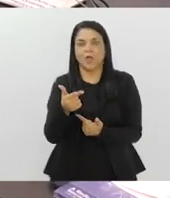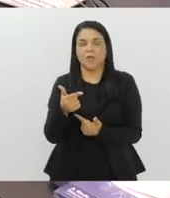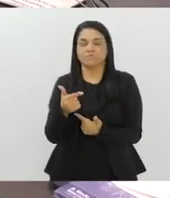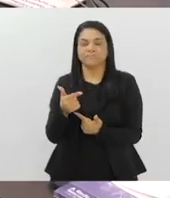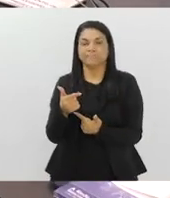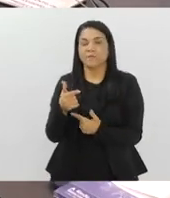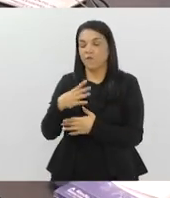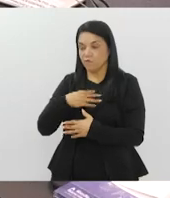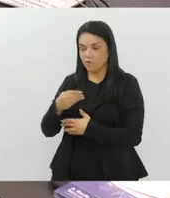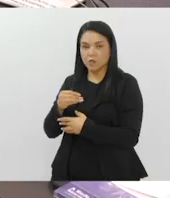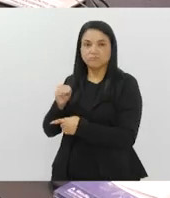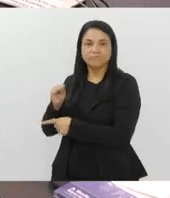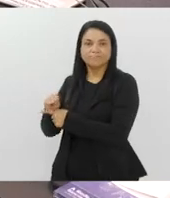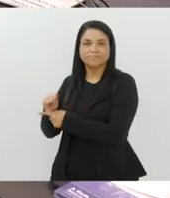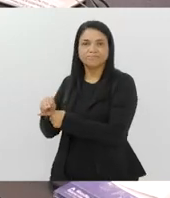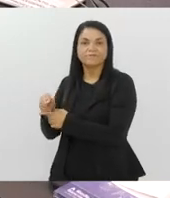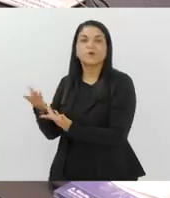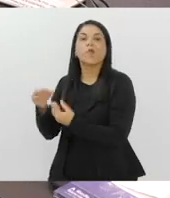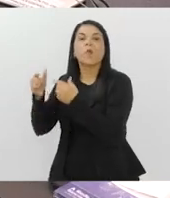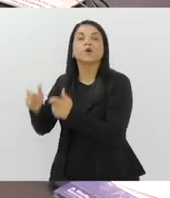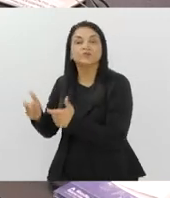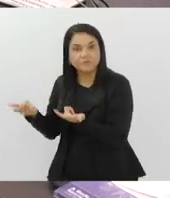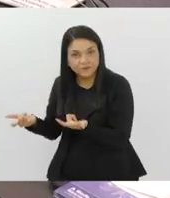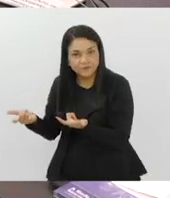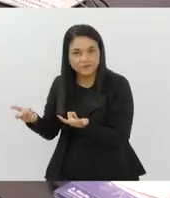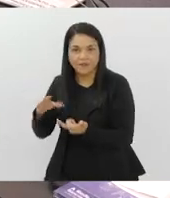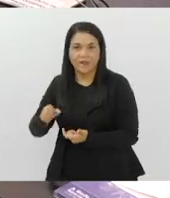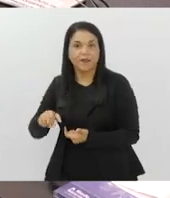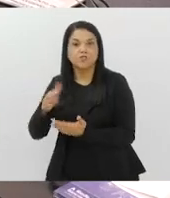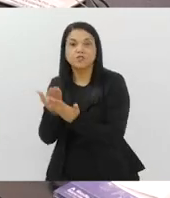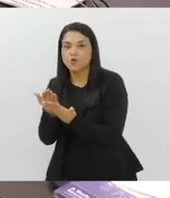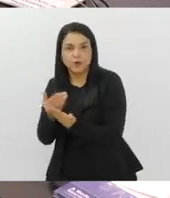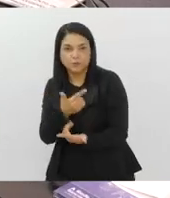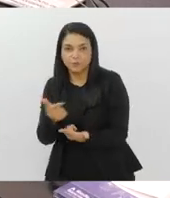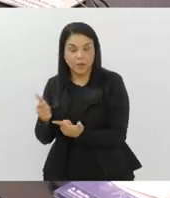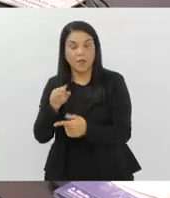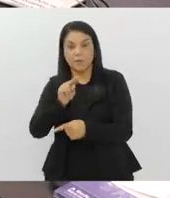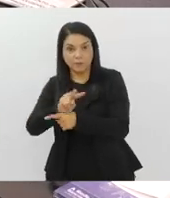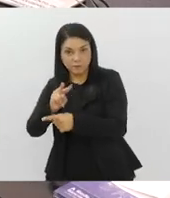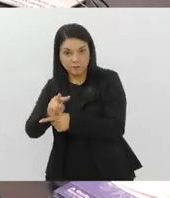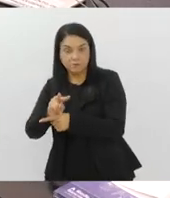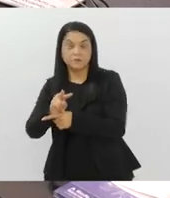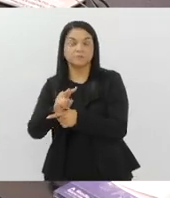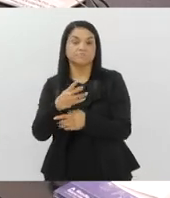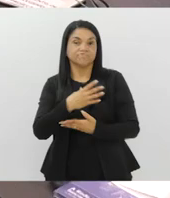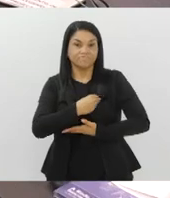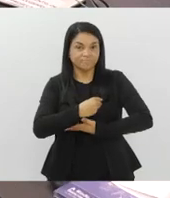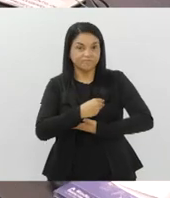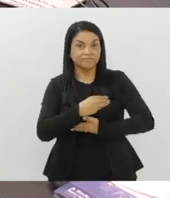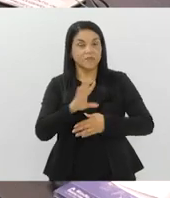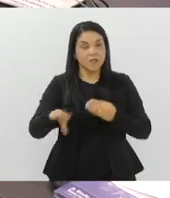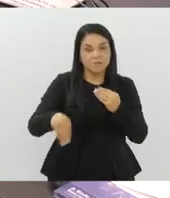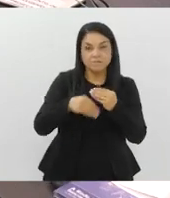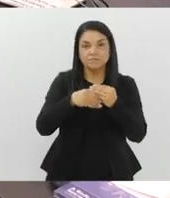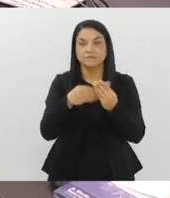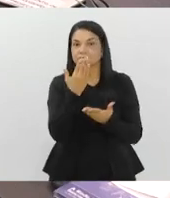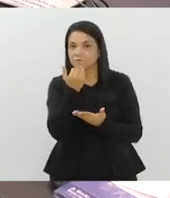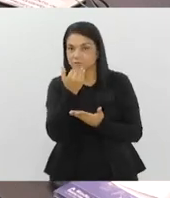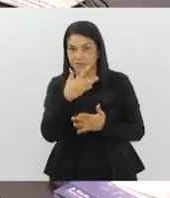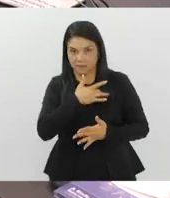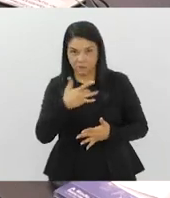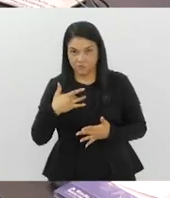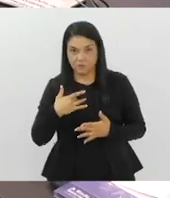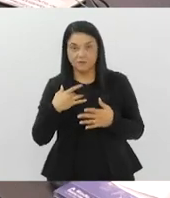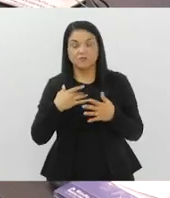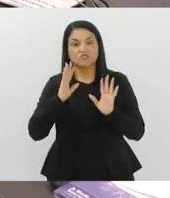direito, acima de tudo, da criança, e a promoção do aleitamento materno e alimentação complementar saudável ela já